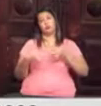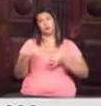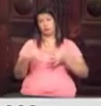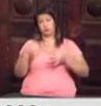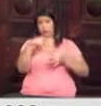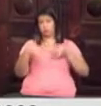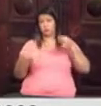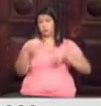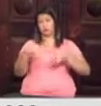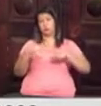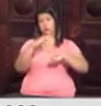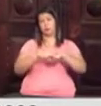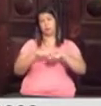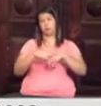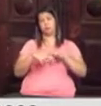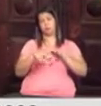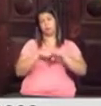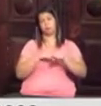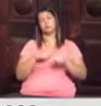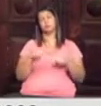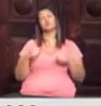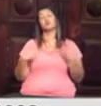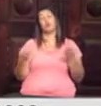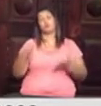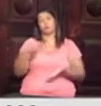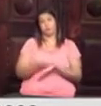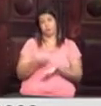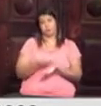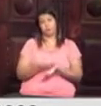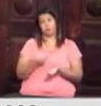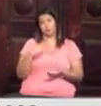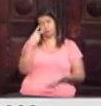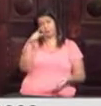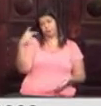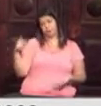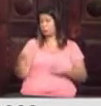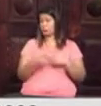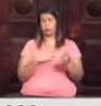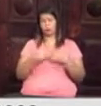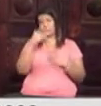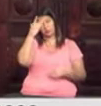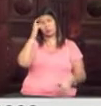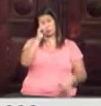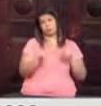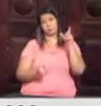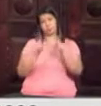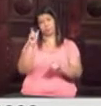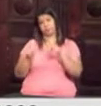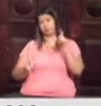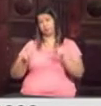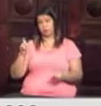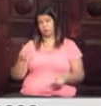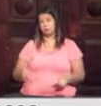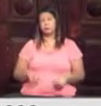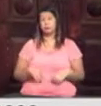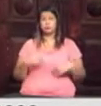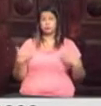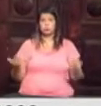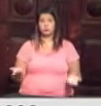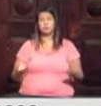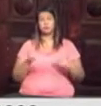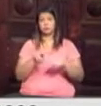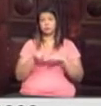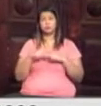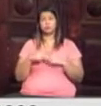define qual é a punição que vai ser dada a qualquer um desses agentes políticos. Por isso,